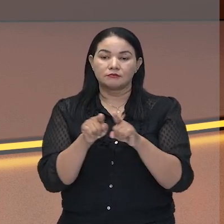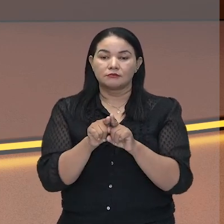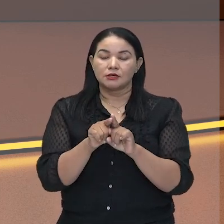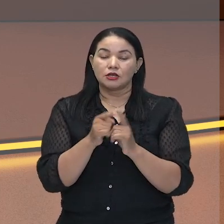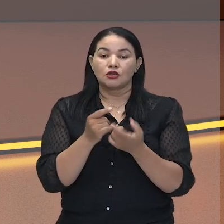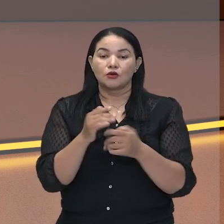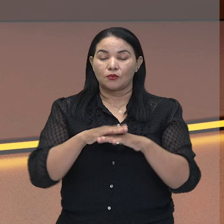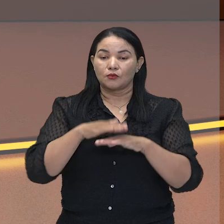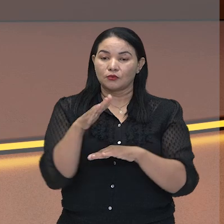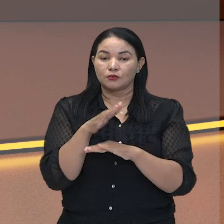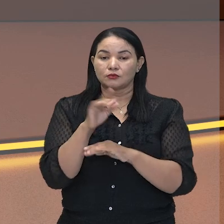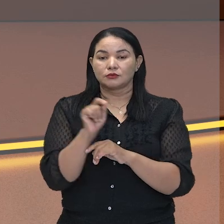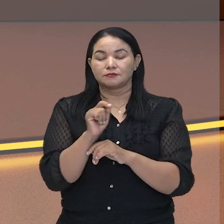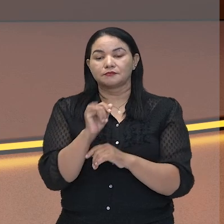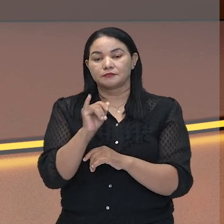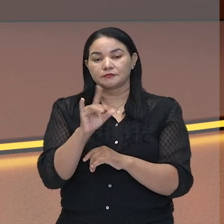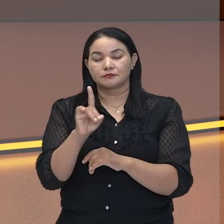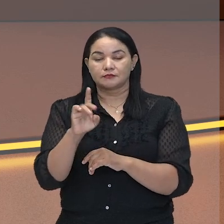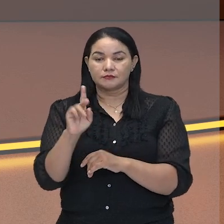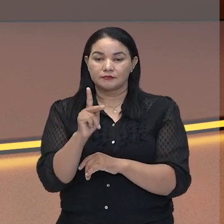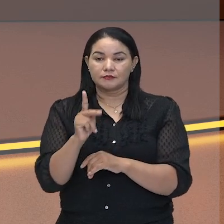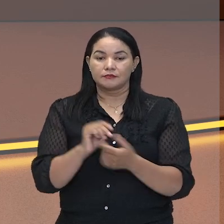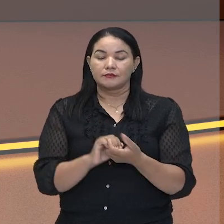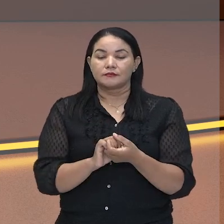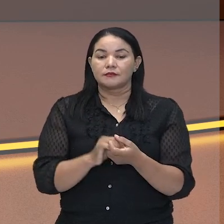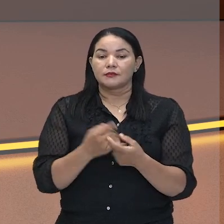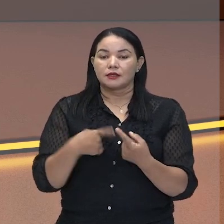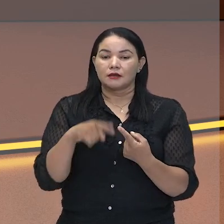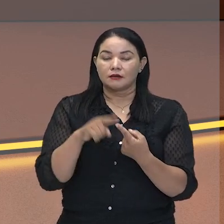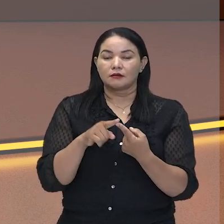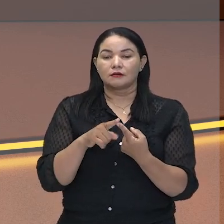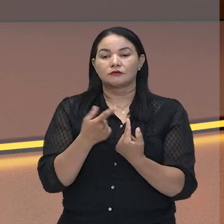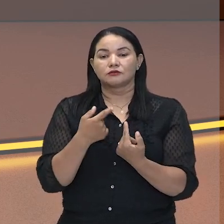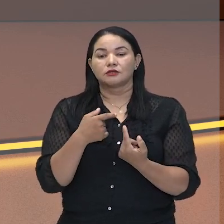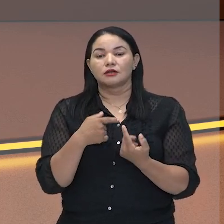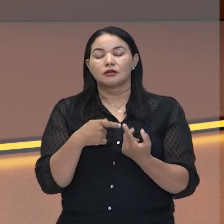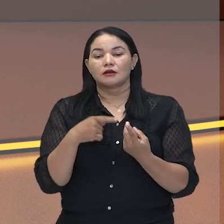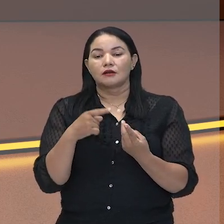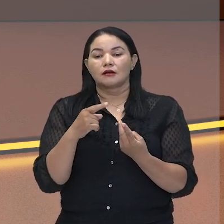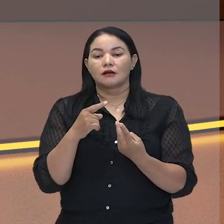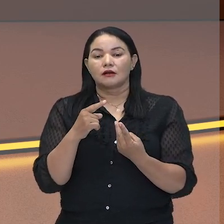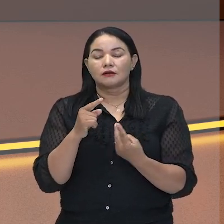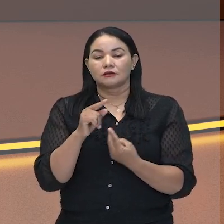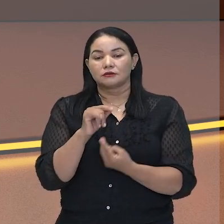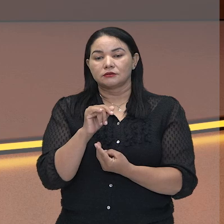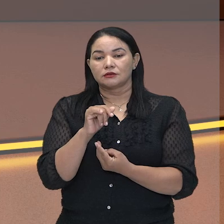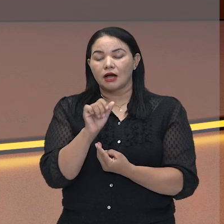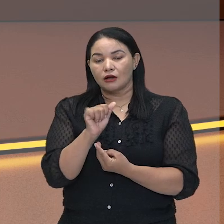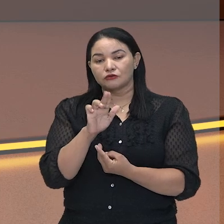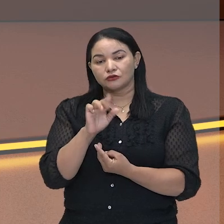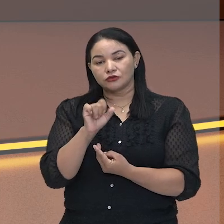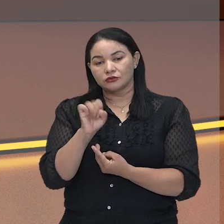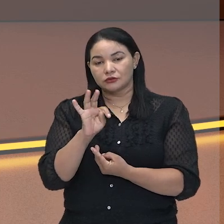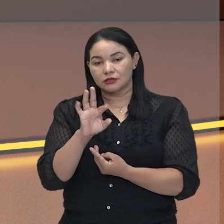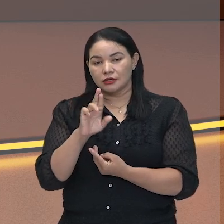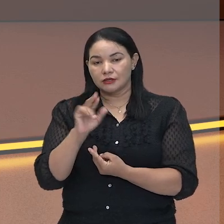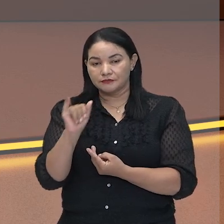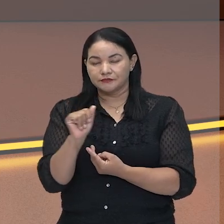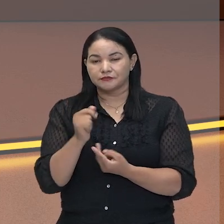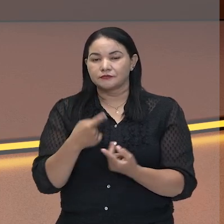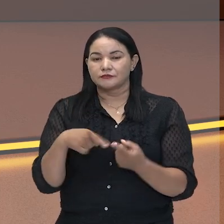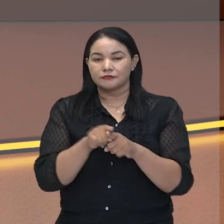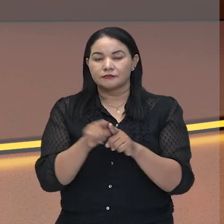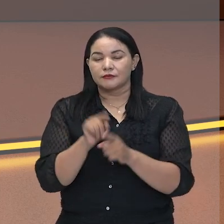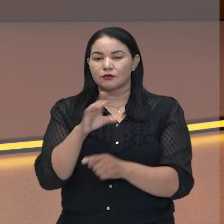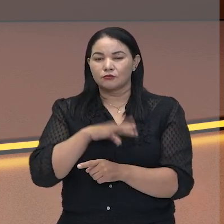muito alto, que é a Áustria, a Espanha, a França, a Itália, a Grécia e Portugal acaba sendo o último,